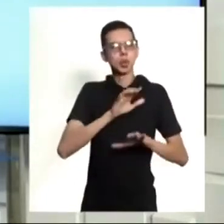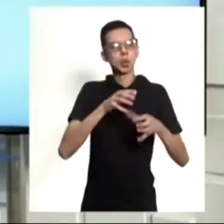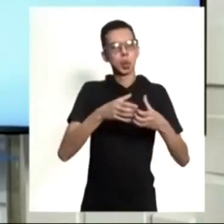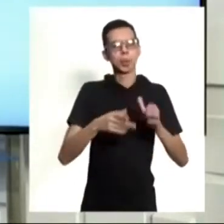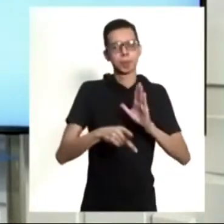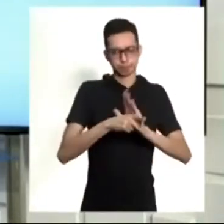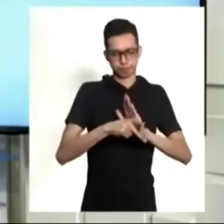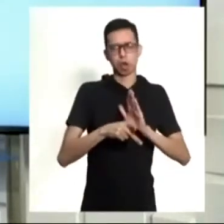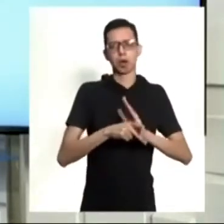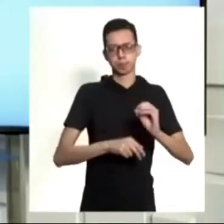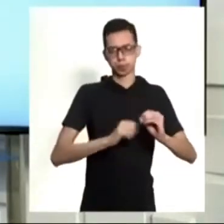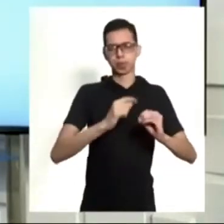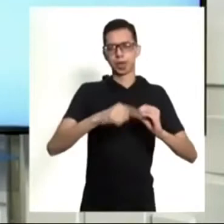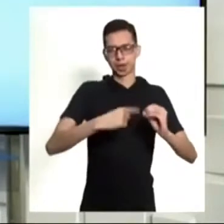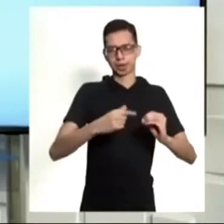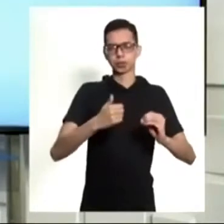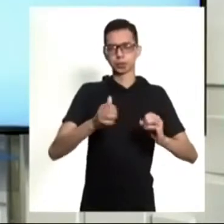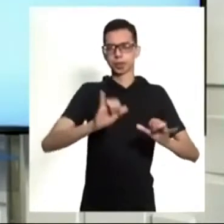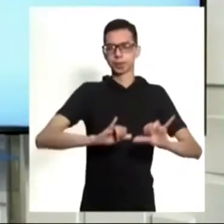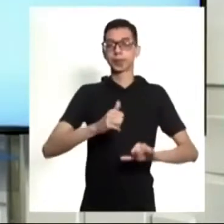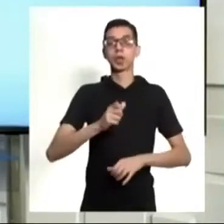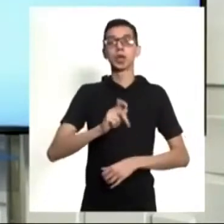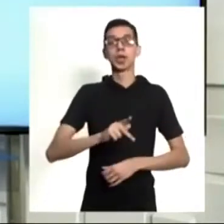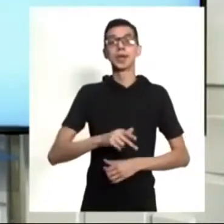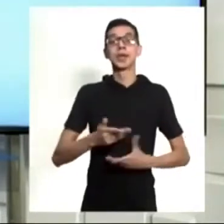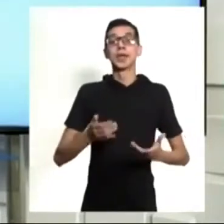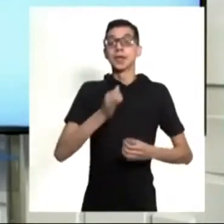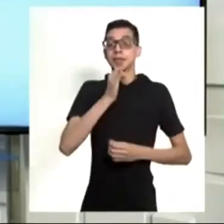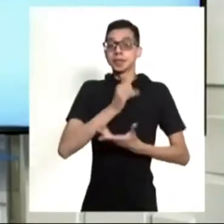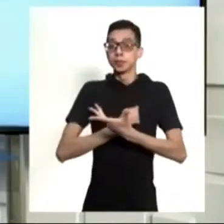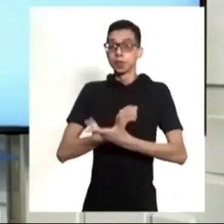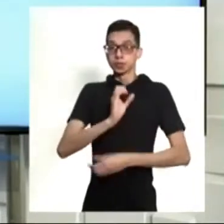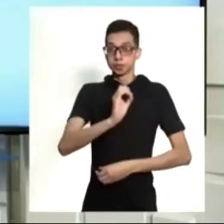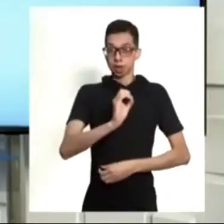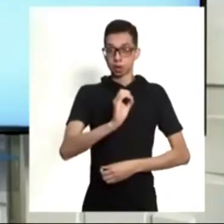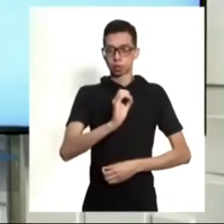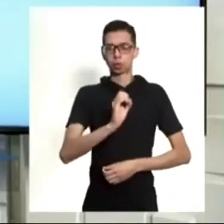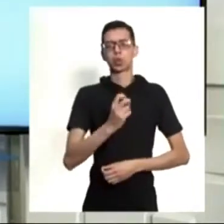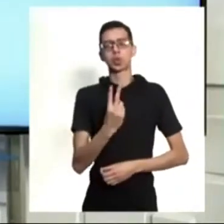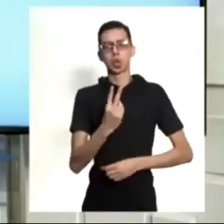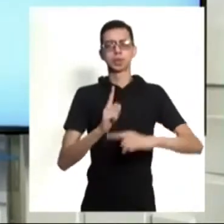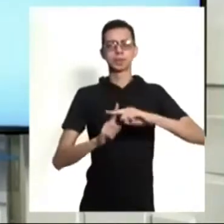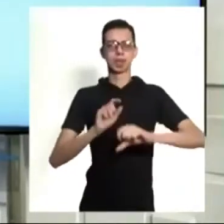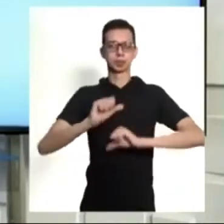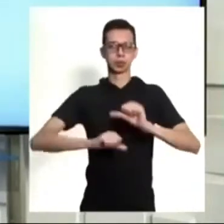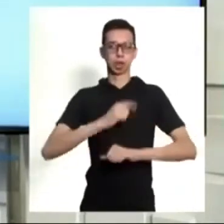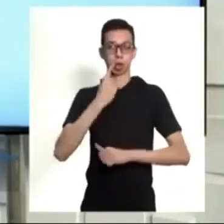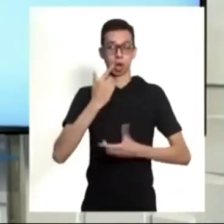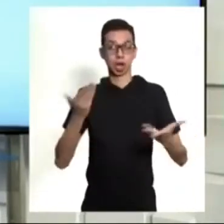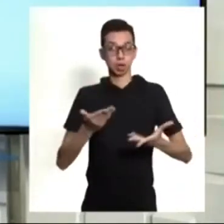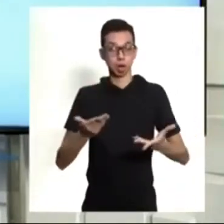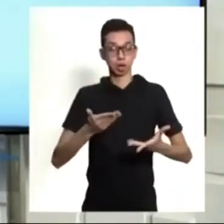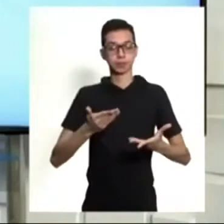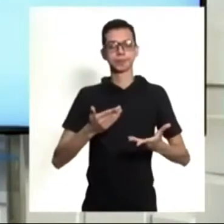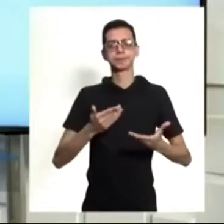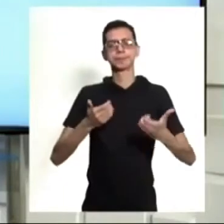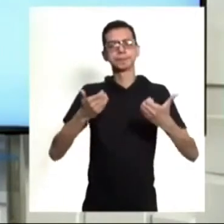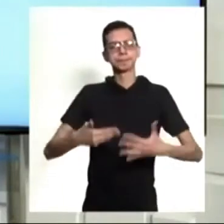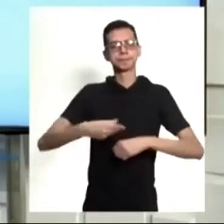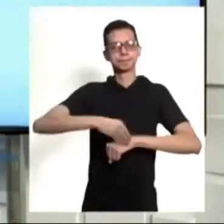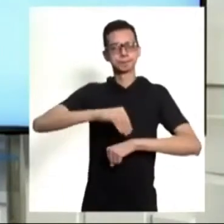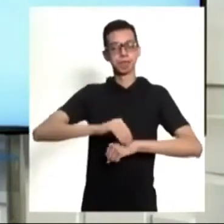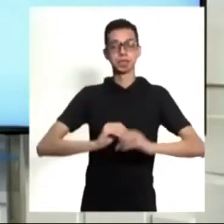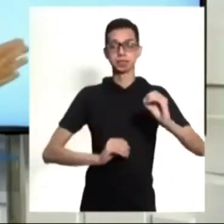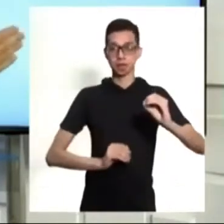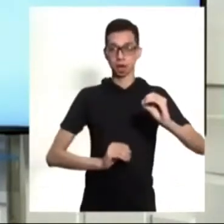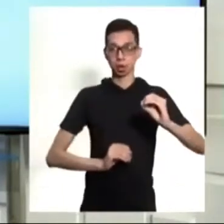passando para zinco 2+ e perdendo 2 elétrons, correto? Então ele sai de 0 para 2+. Aí vem uma tática aqui, ó. De 0 para